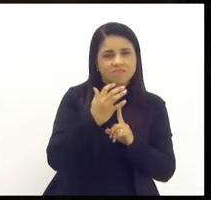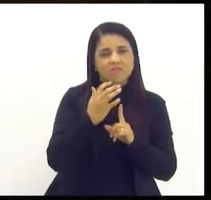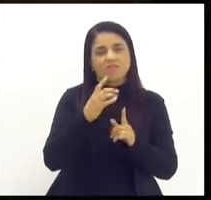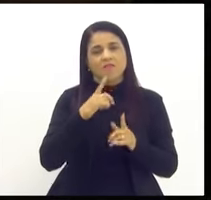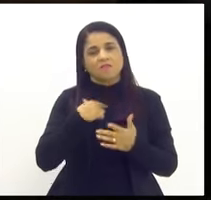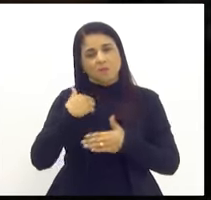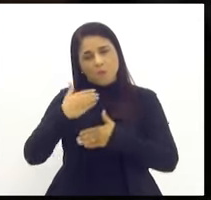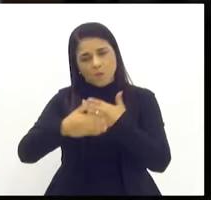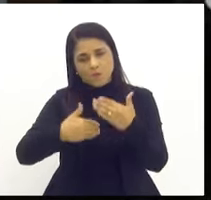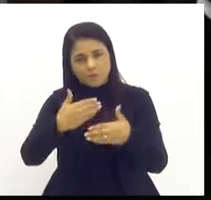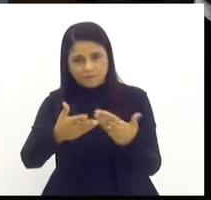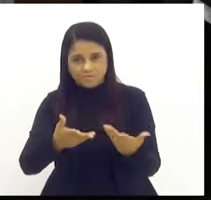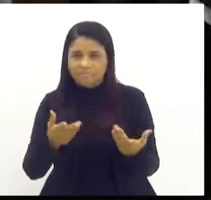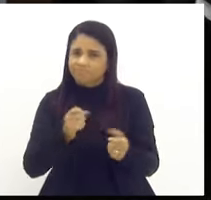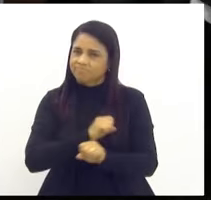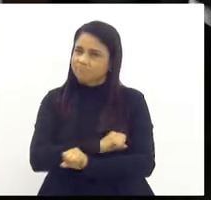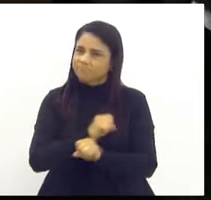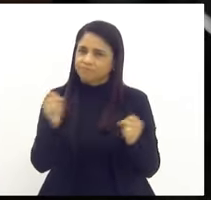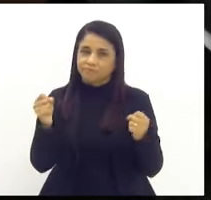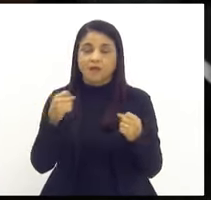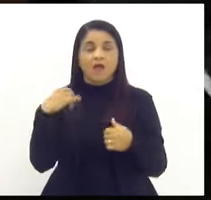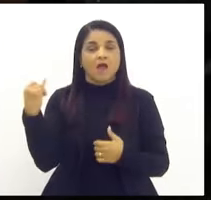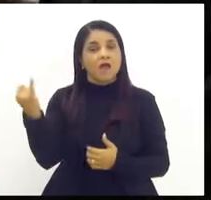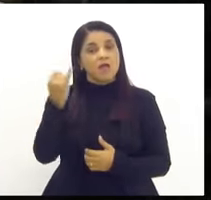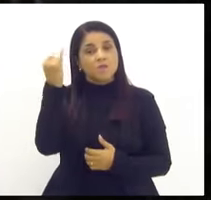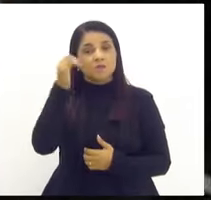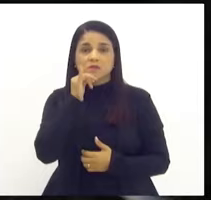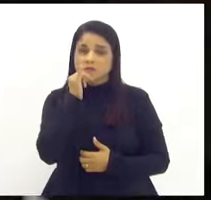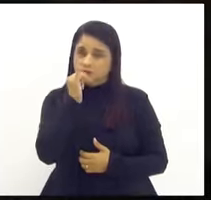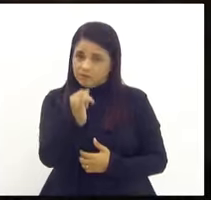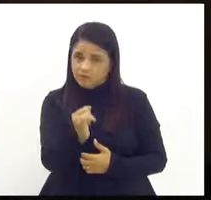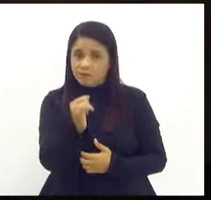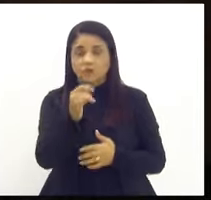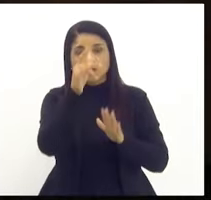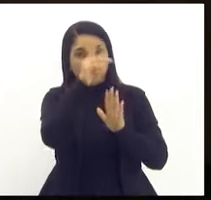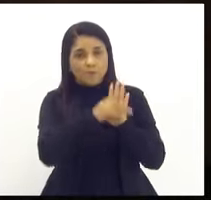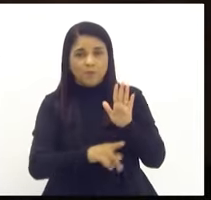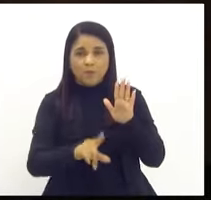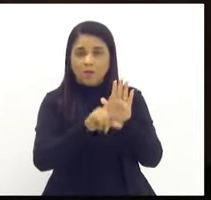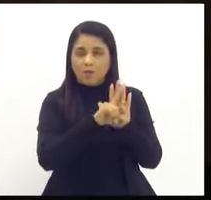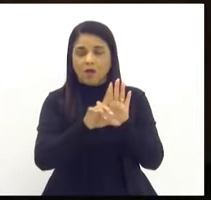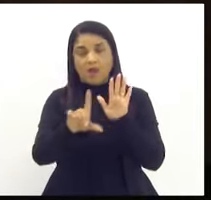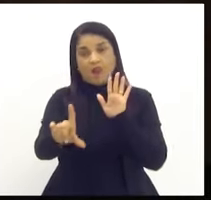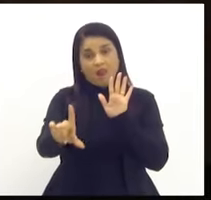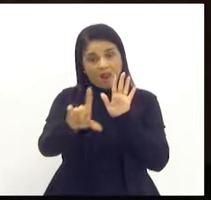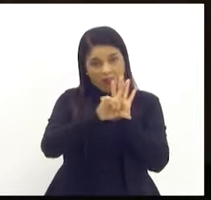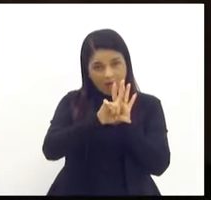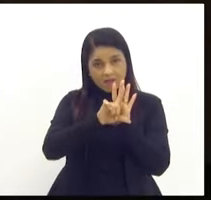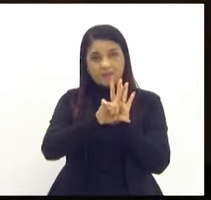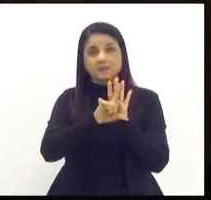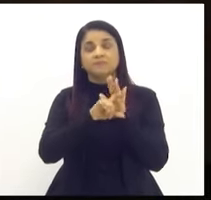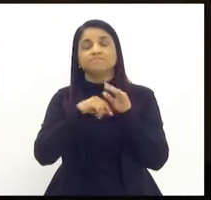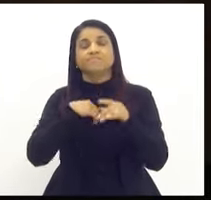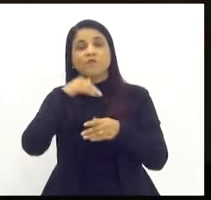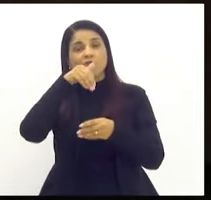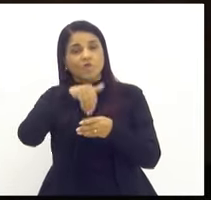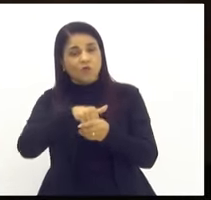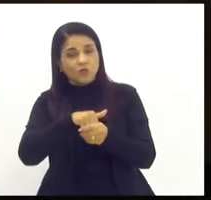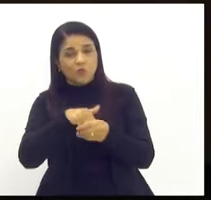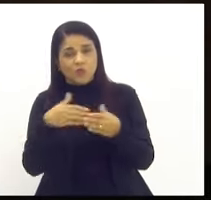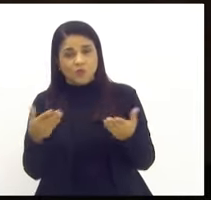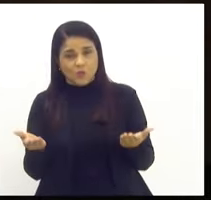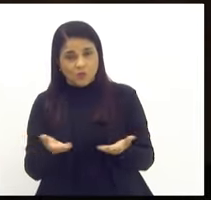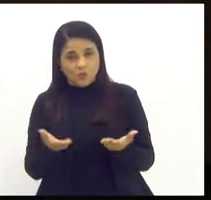então só para dizer senhor presidente da importância desse projeto de lei que a gente votou nessa casa